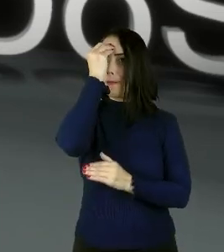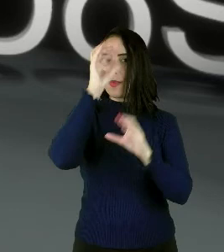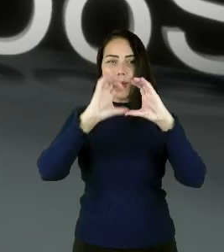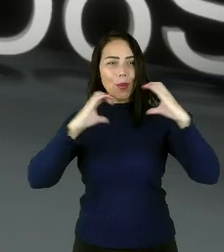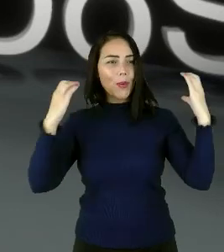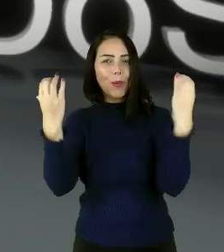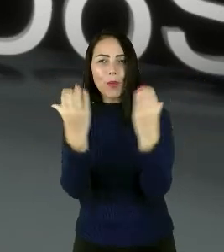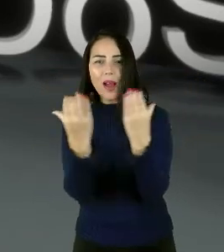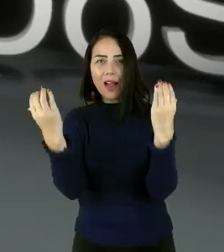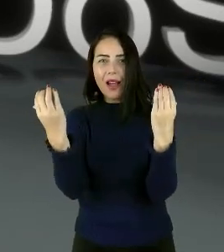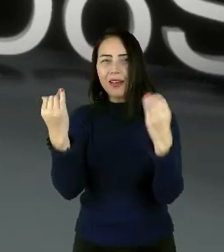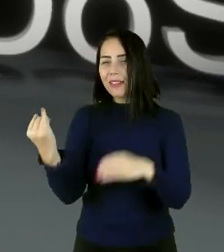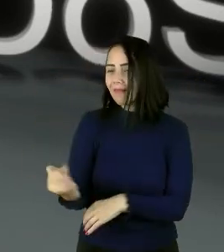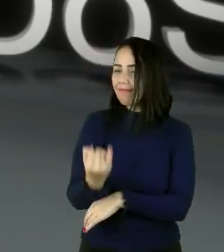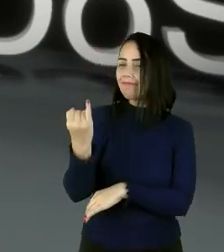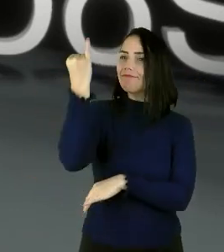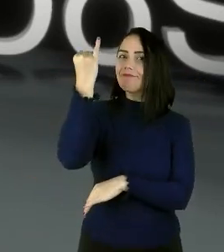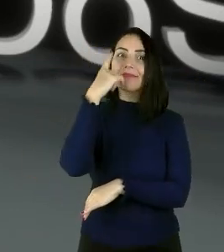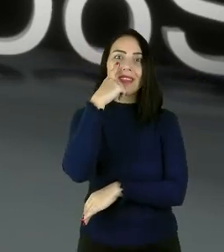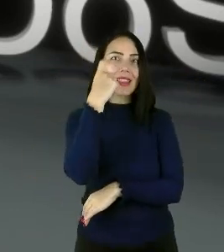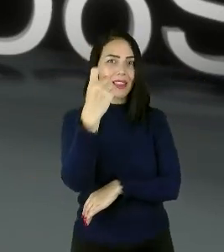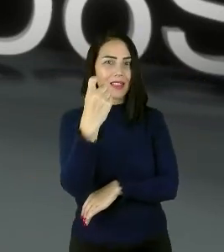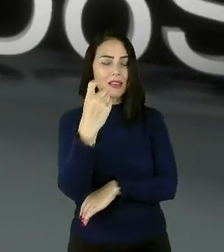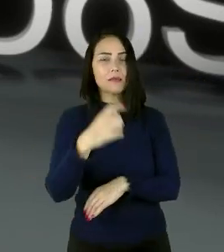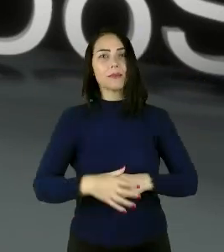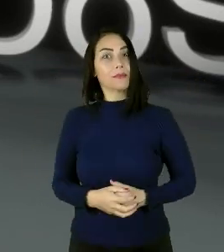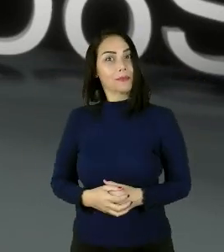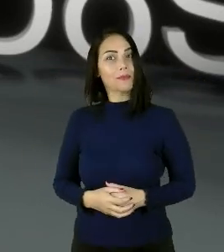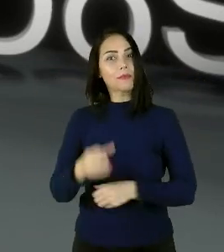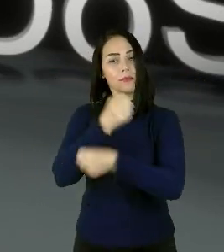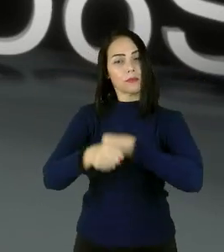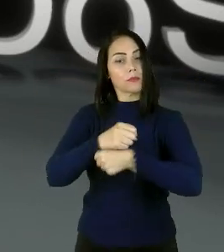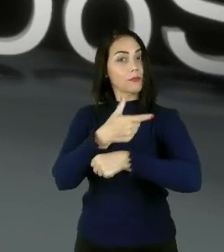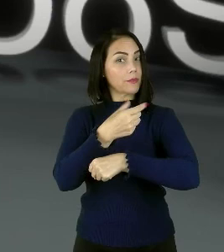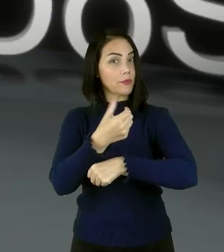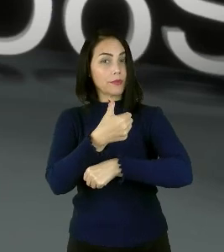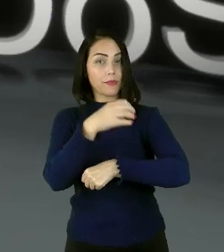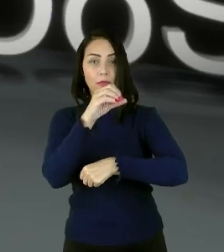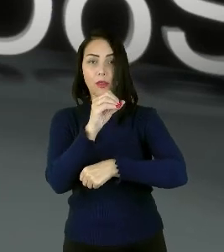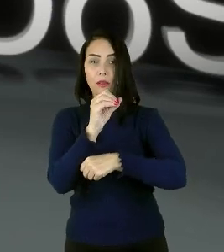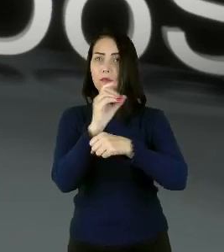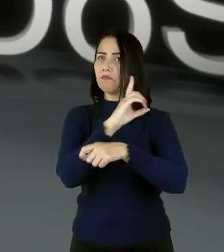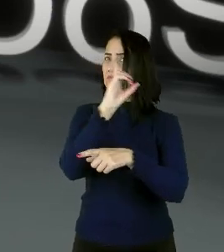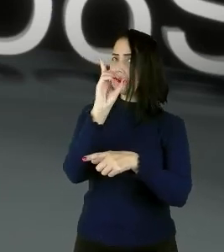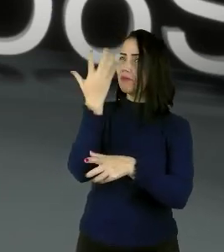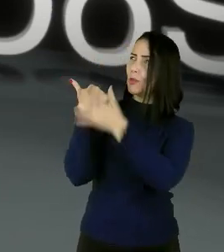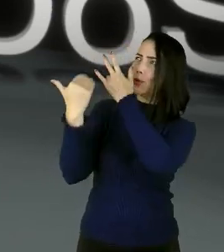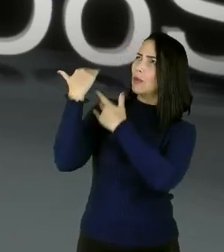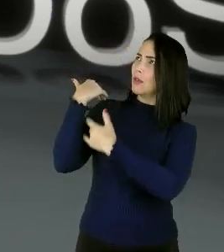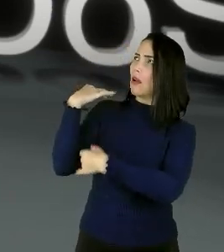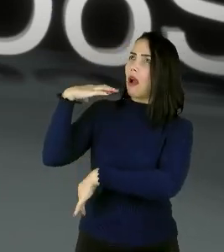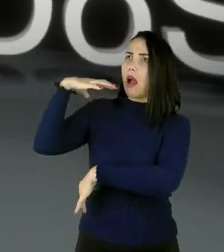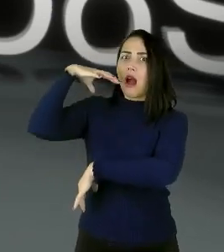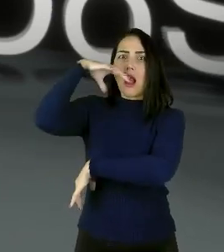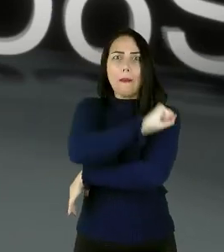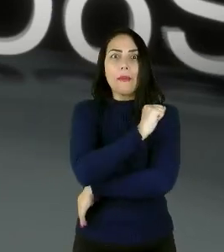interessante a ser a época 2010 era uma data tão distante e